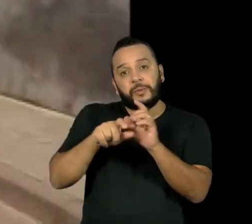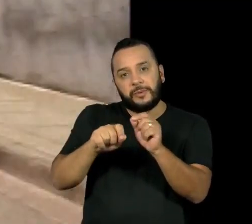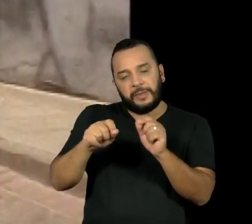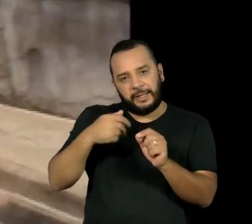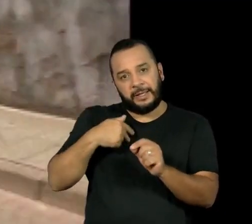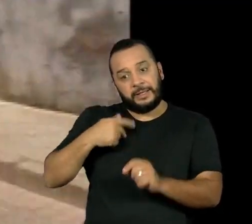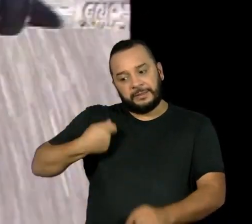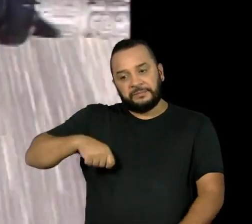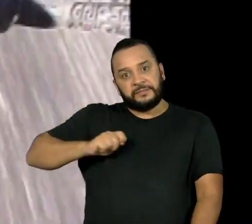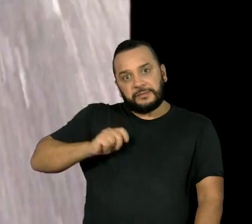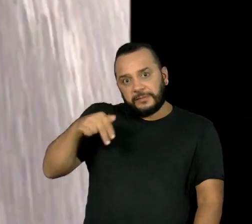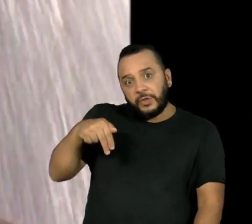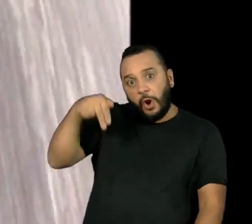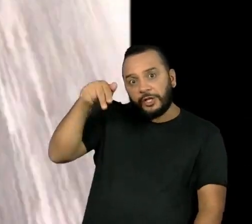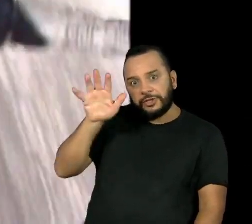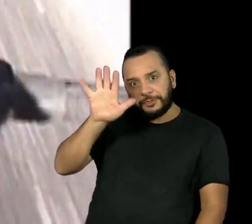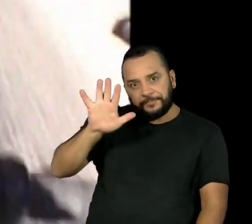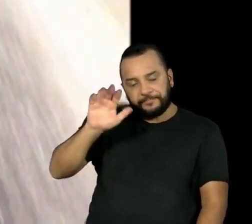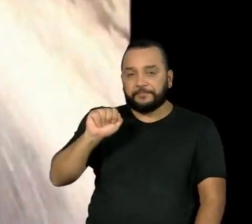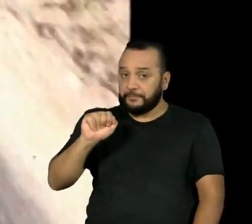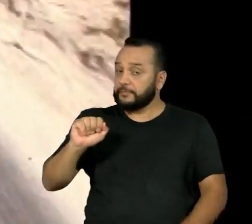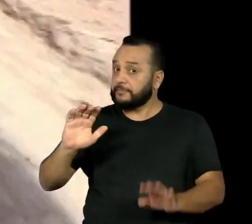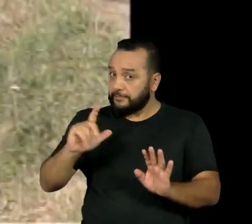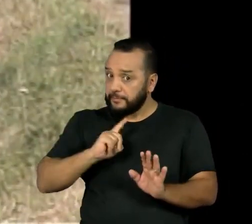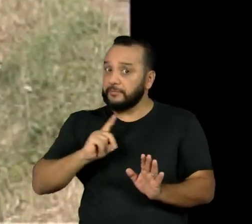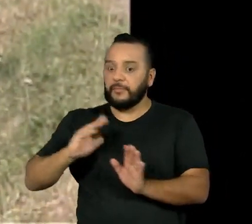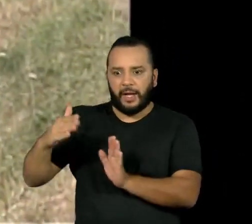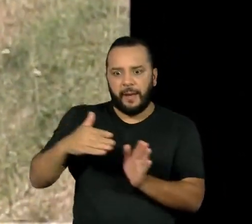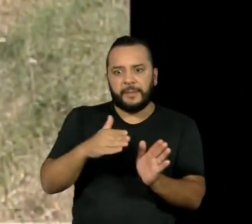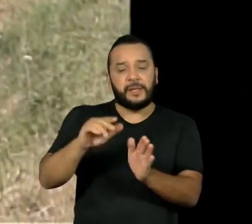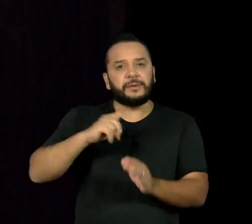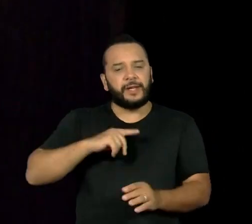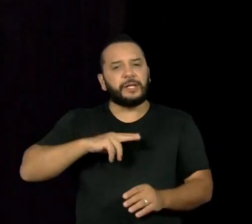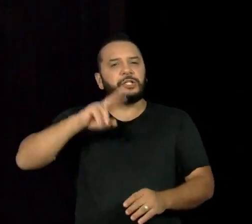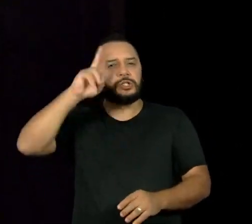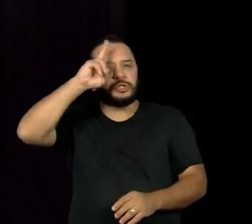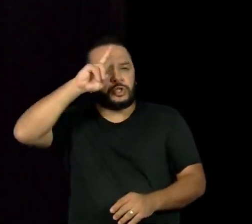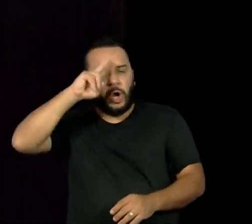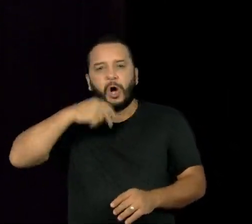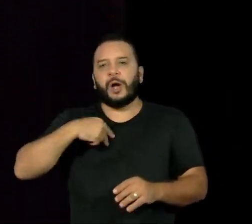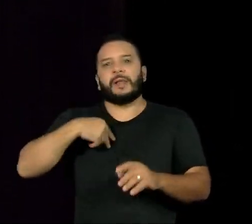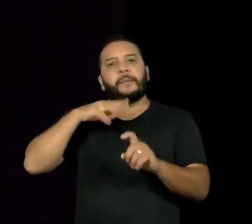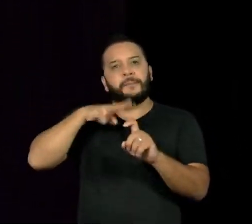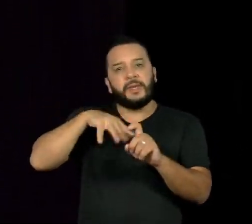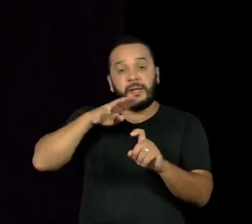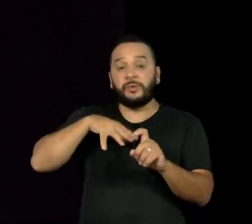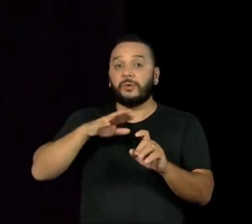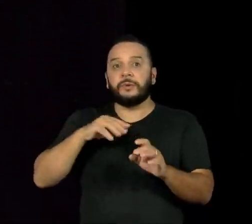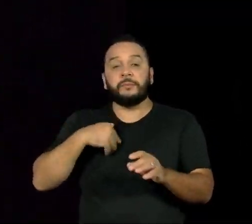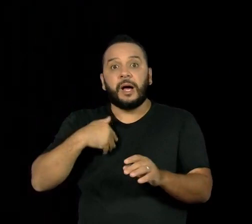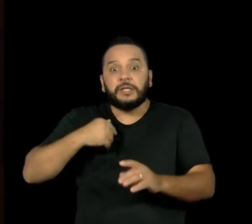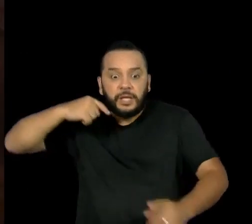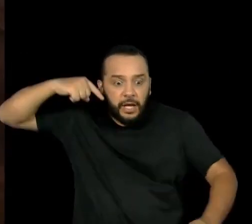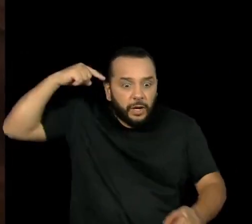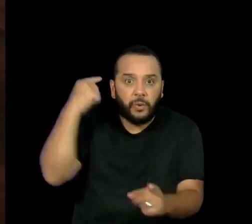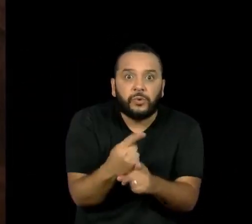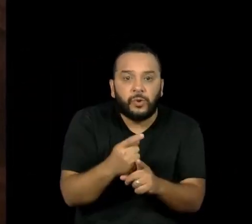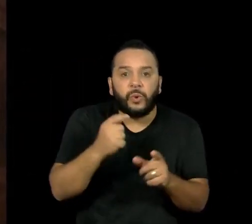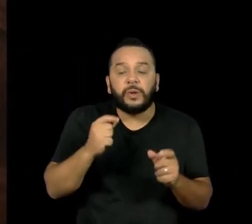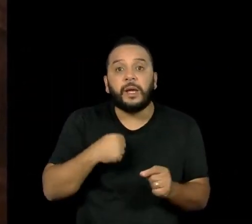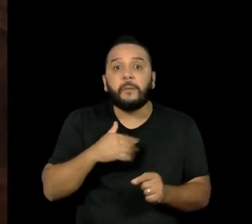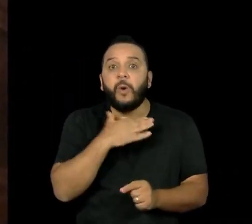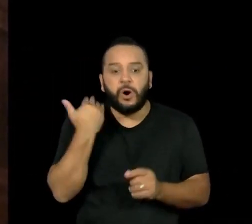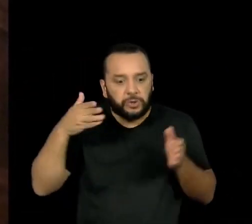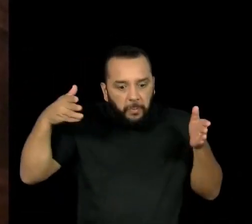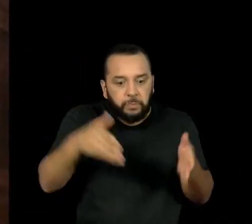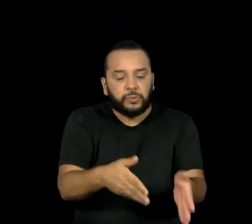O Caminho de Santiago é associado a muitos mitos e lendas e surgiu com a descoberta do túmulo de Tiago, um dos